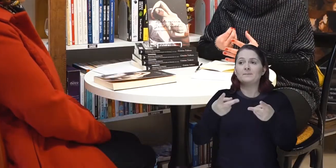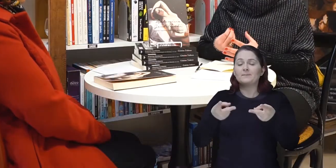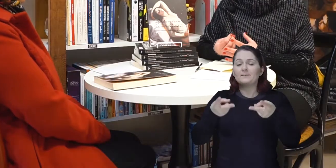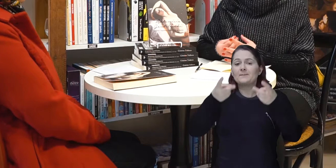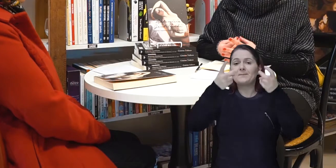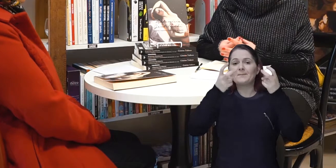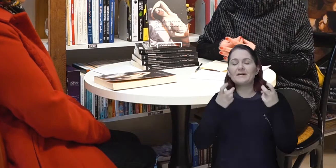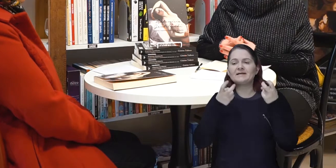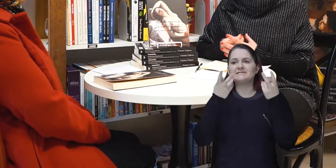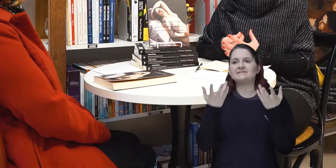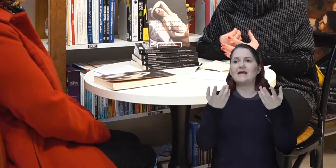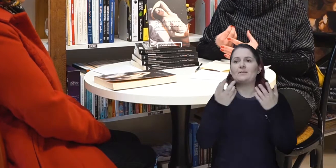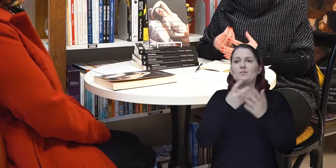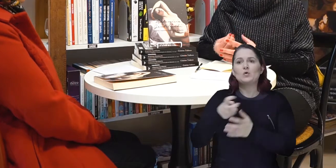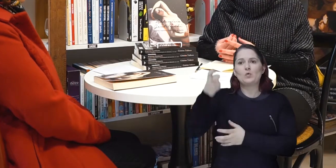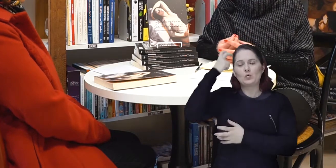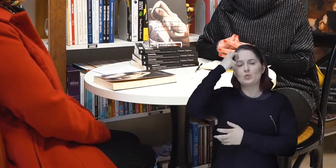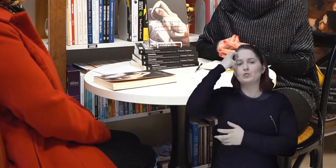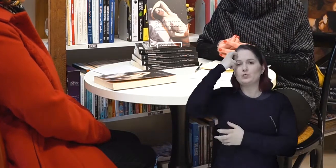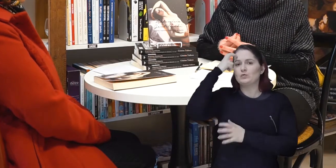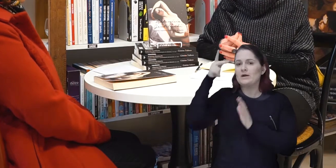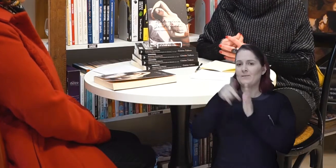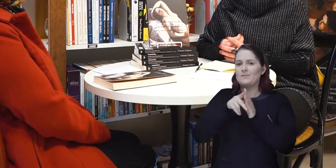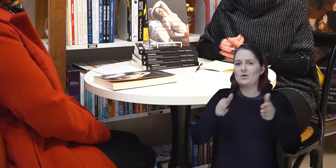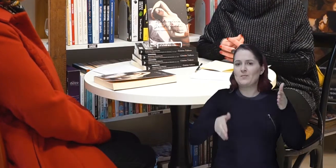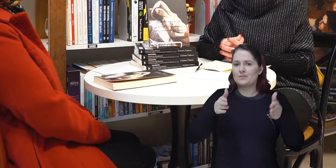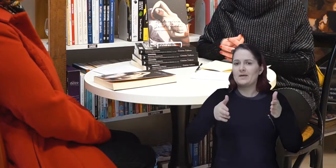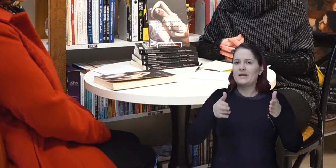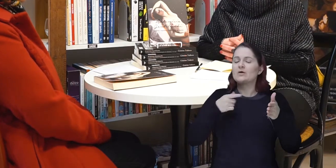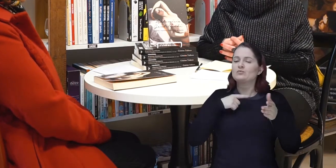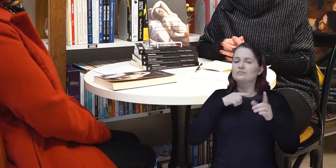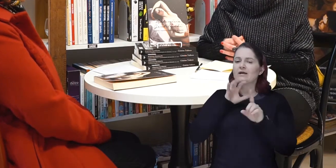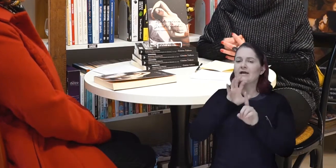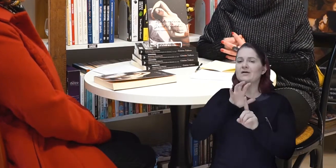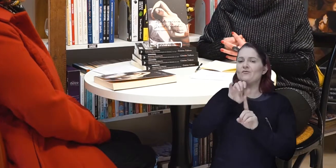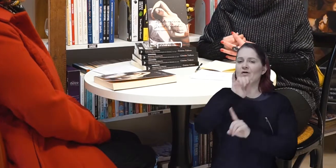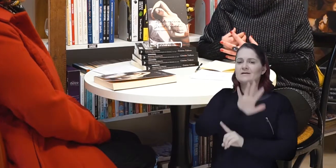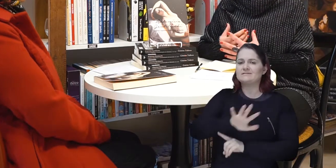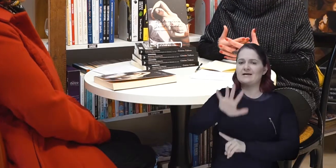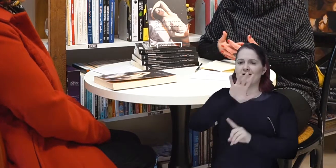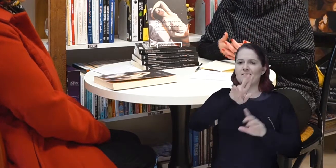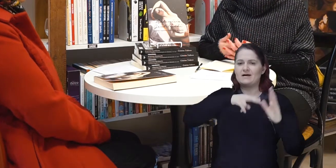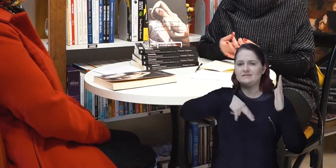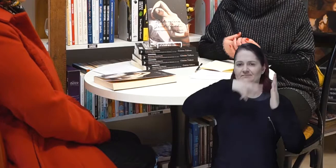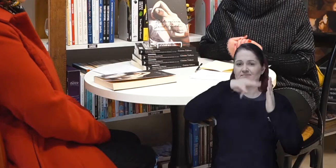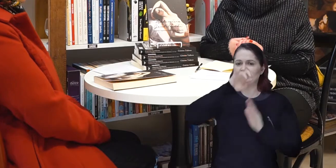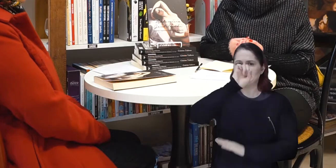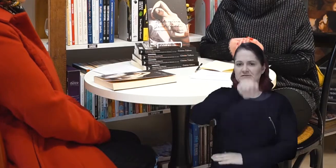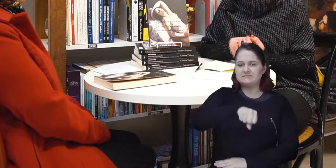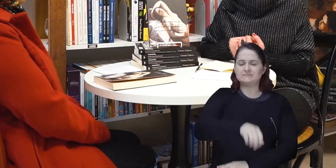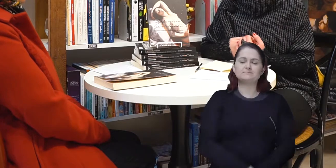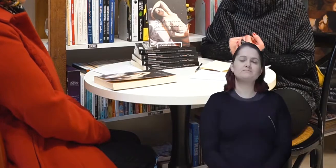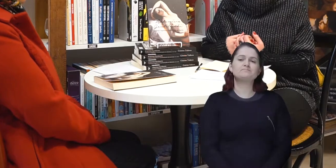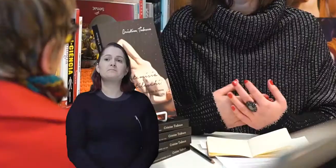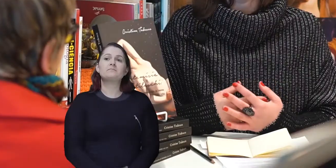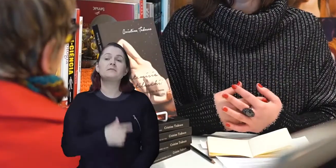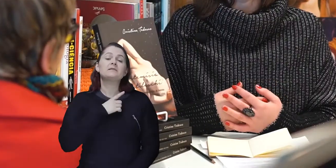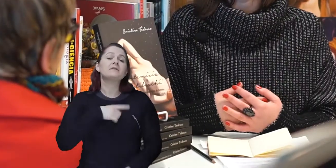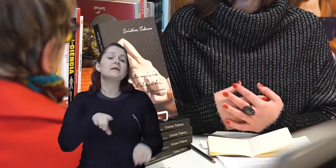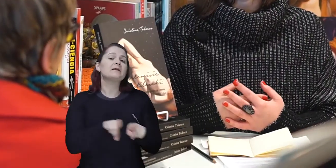da cultura intelectual do período nas imagens. E depois disso também tem a